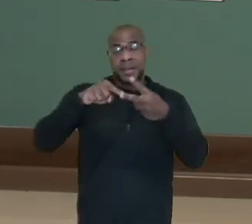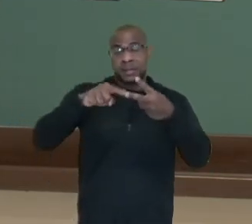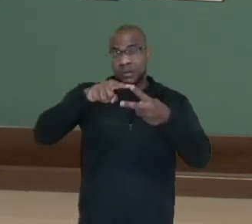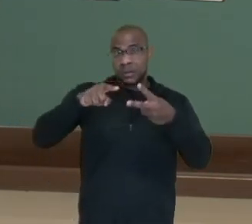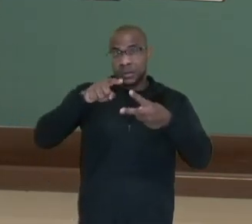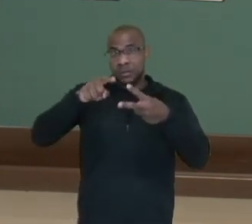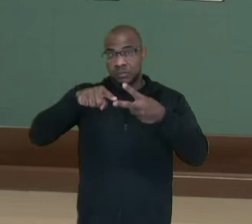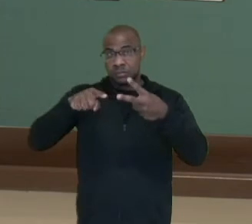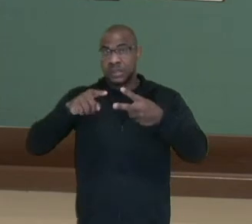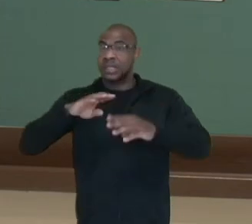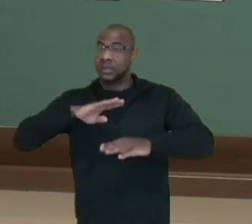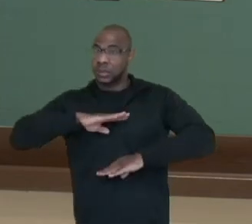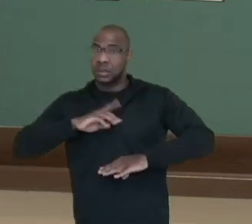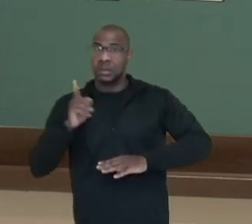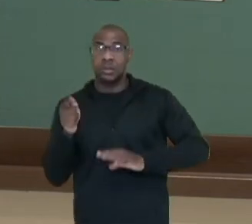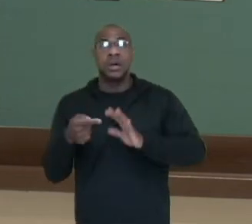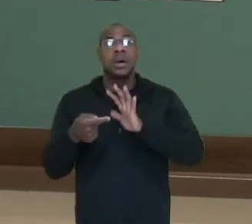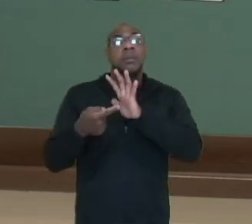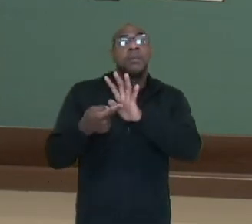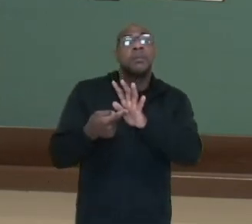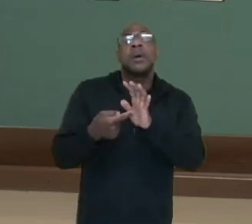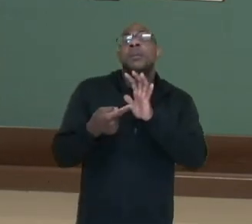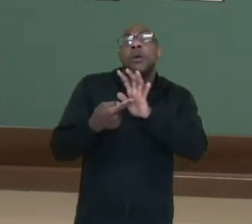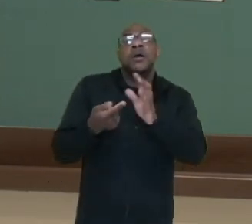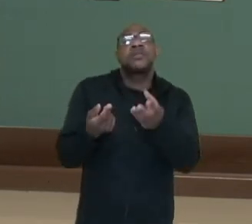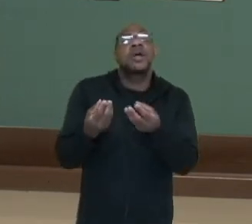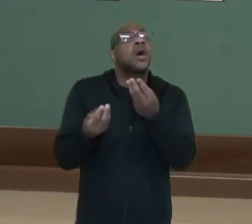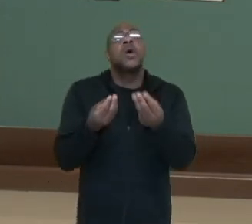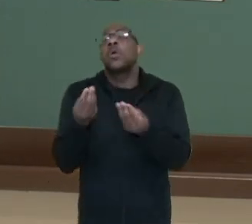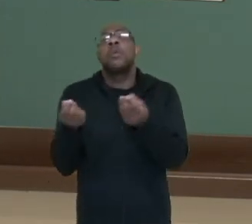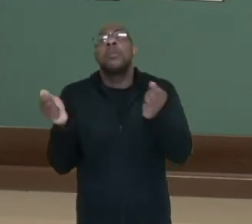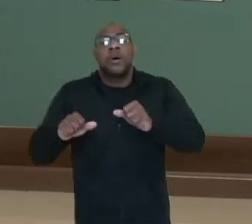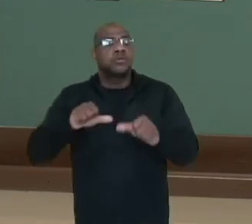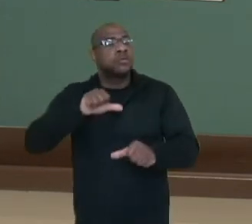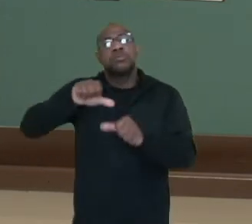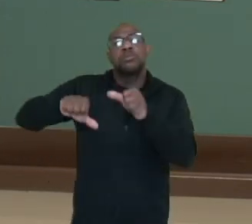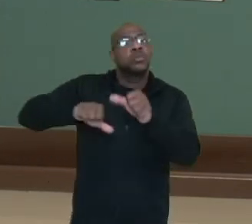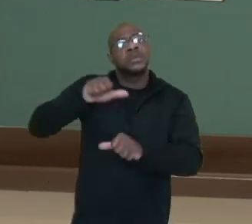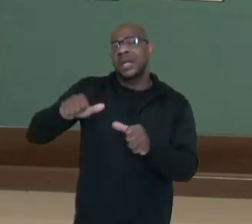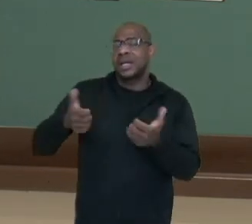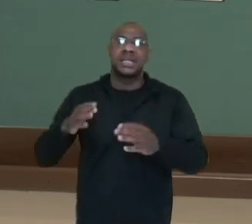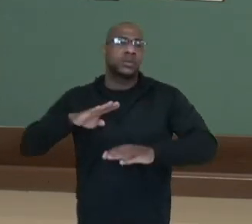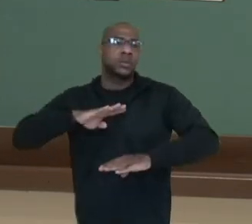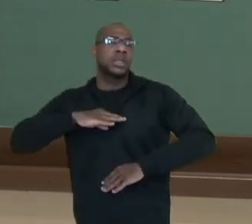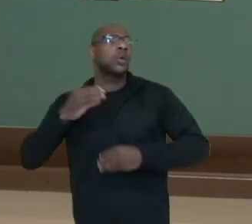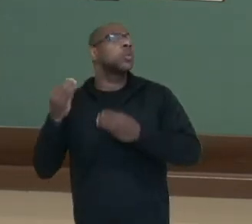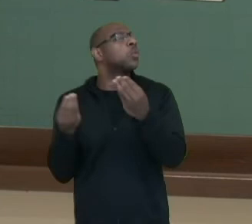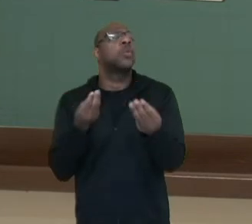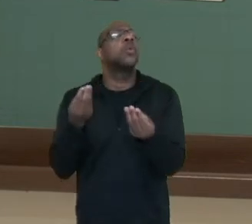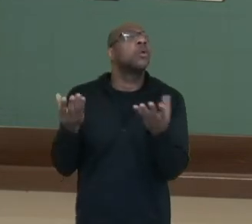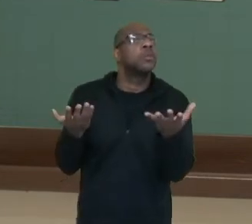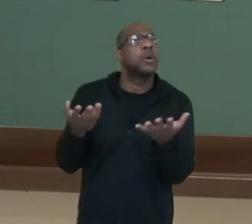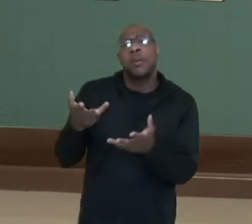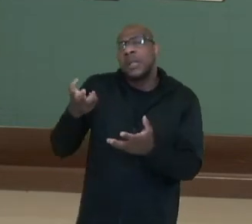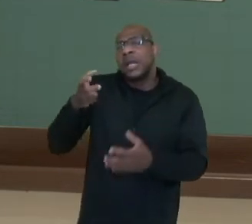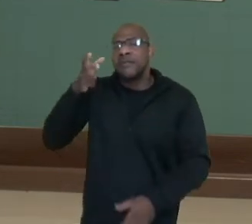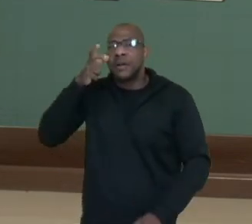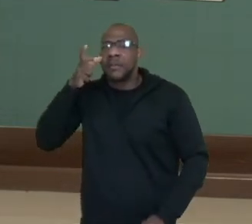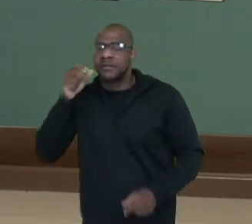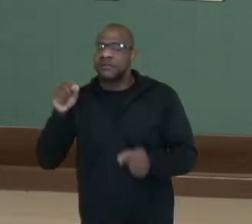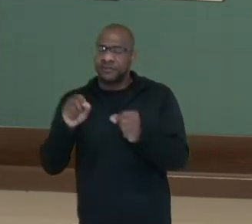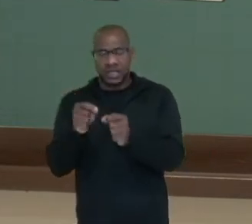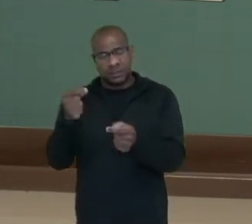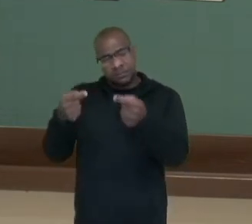dessas causas, indique formas que possam ser revertidas essas causas. Observe essa imagem e faça